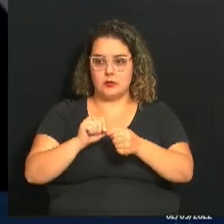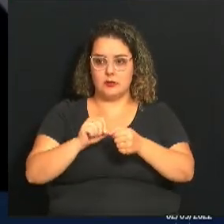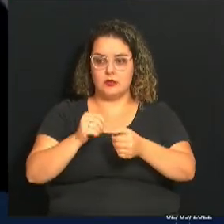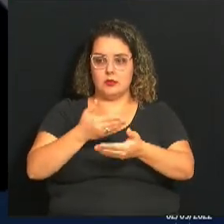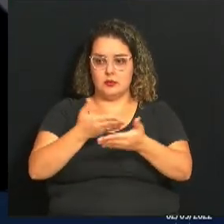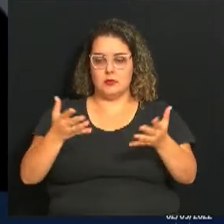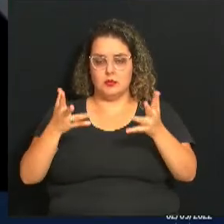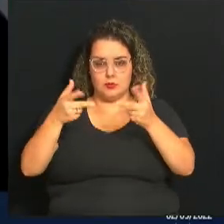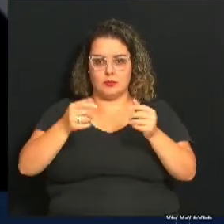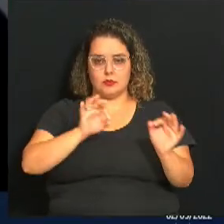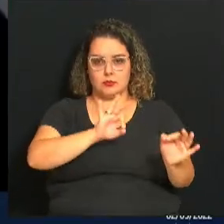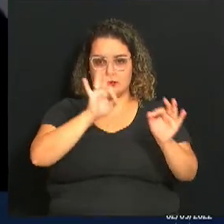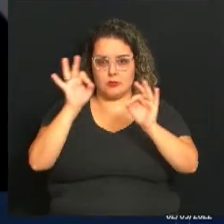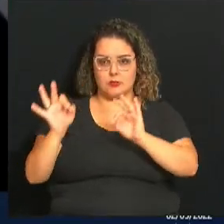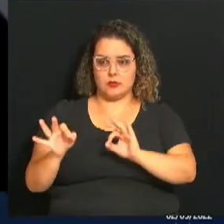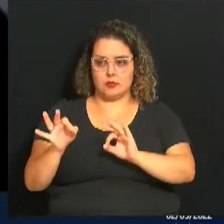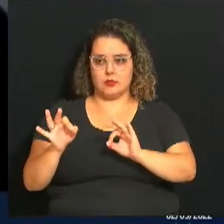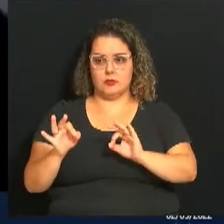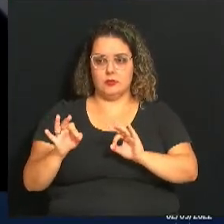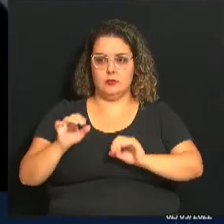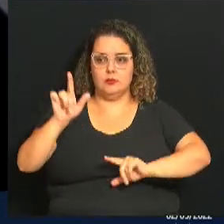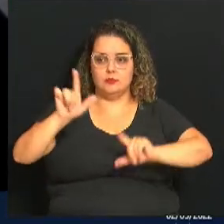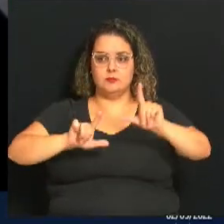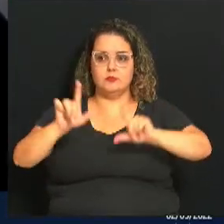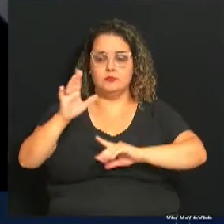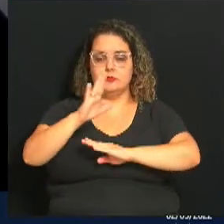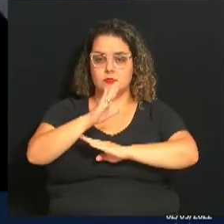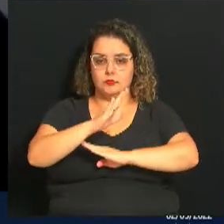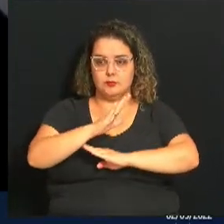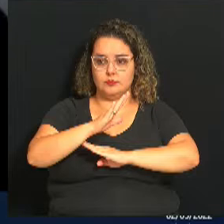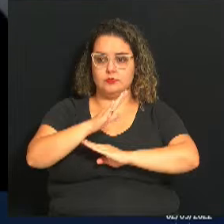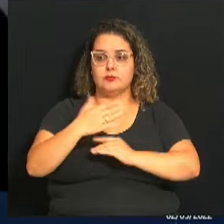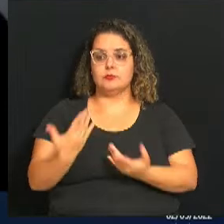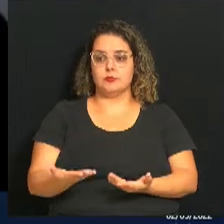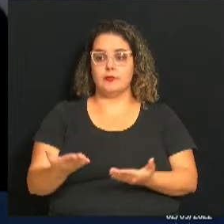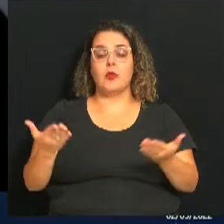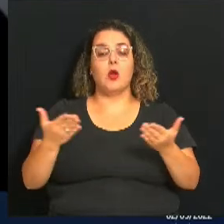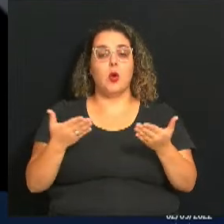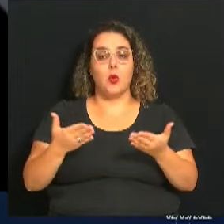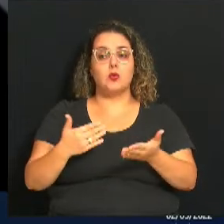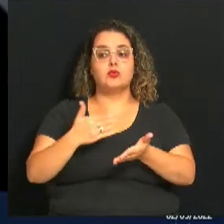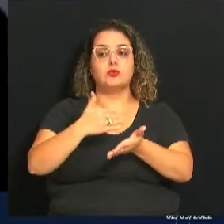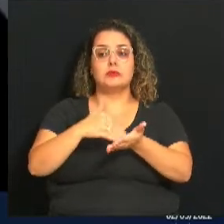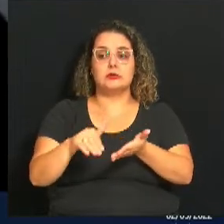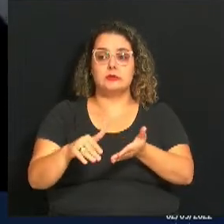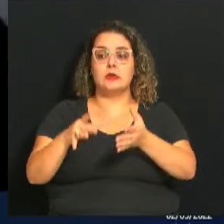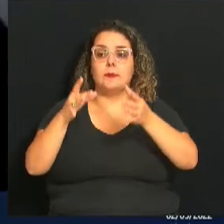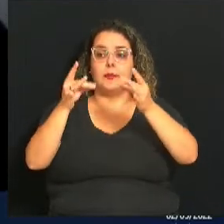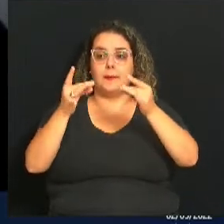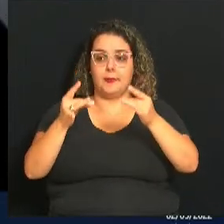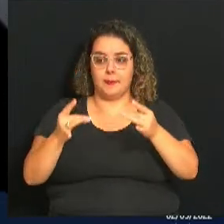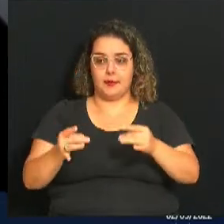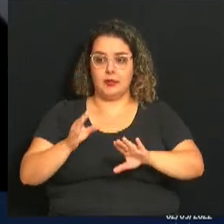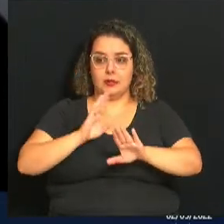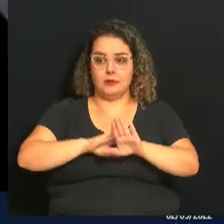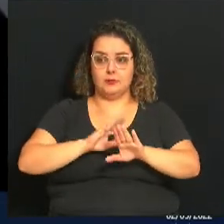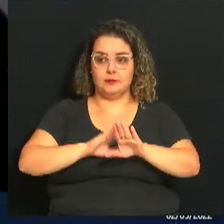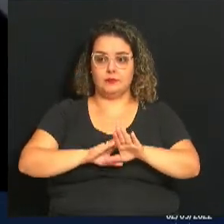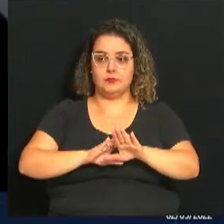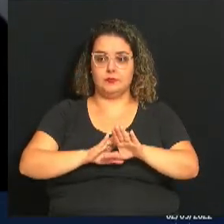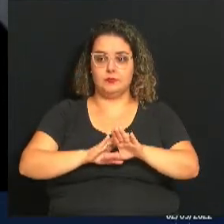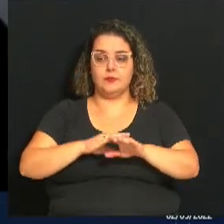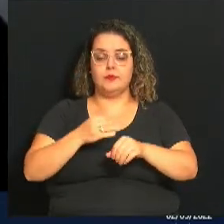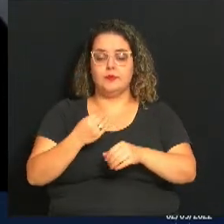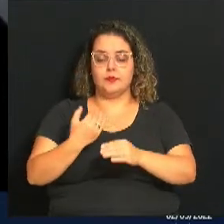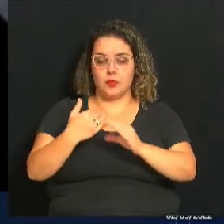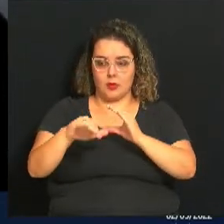mundo que nos assiste aqui pela Rede TV Câmara, hoje as secretarias estão definindo algumas ações, tá? Nós encaminhamos